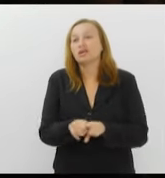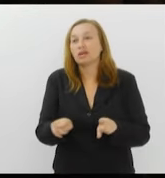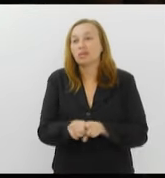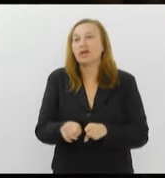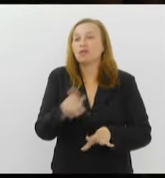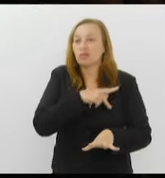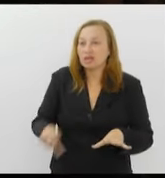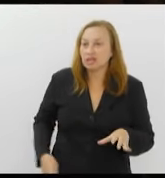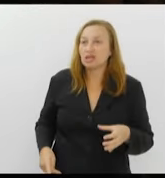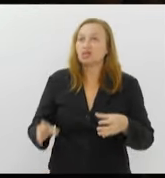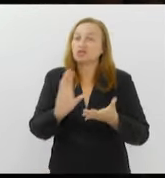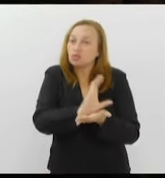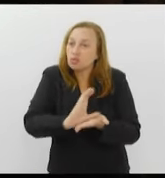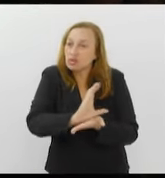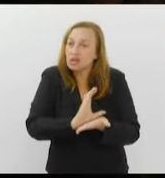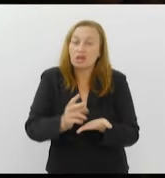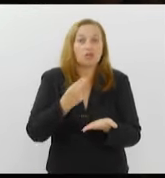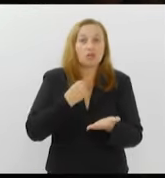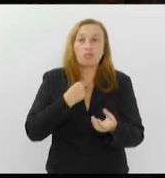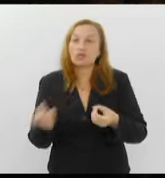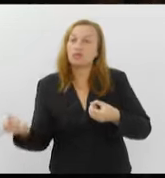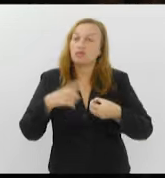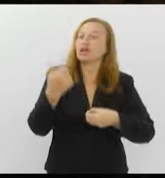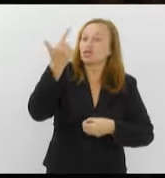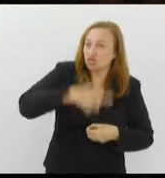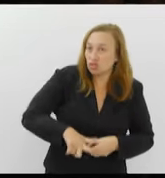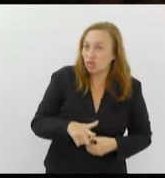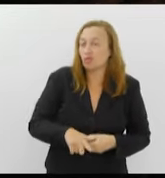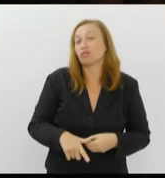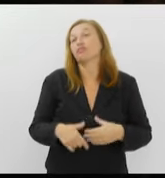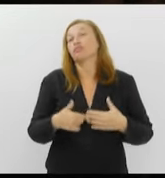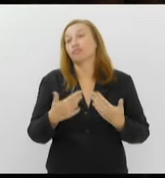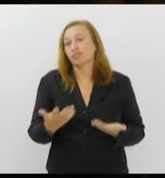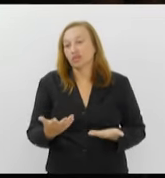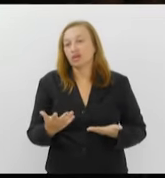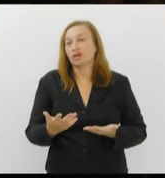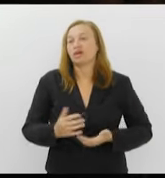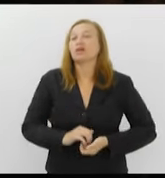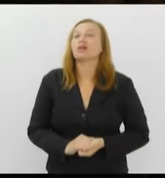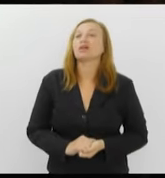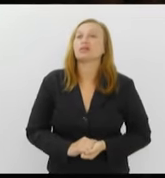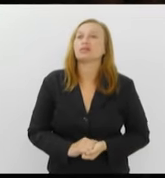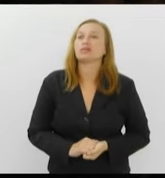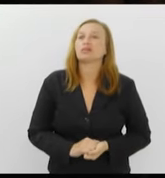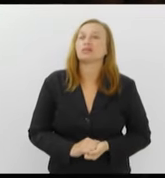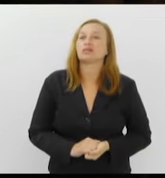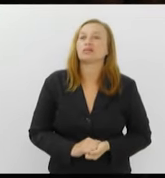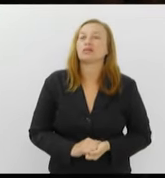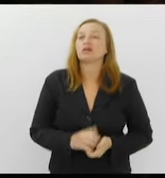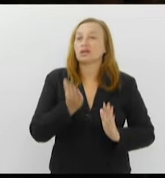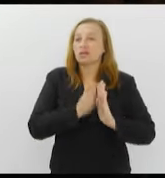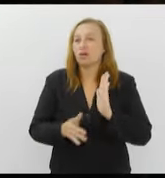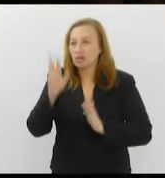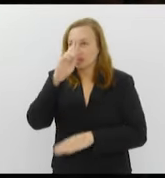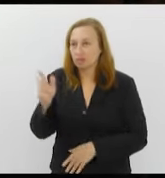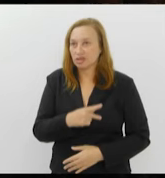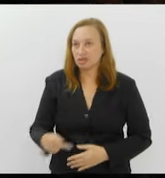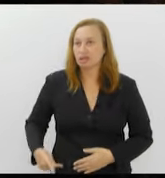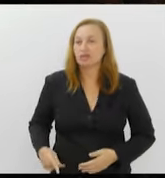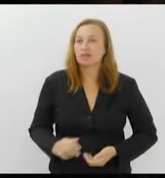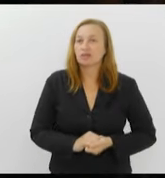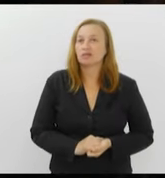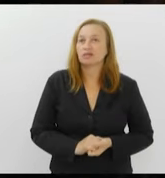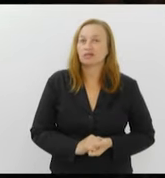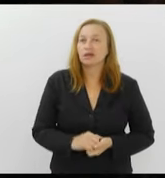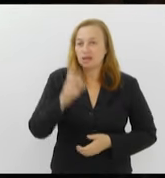civil, que tem que ter essa oxigenação mais permanente, possam se reeleger de forma indefinida. Questão de ordem, senhor presidente.